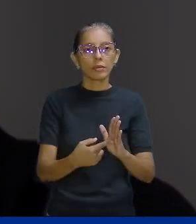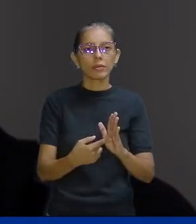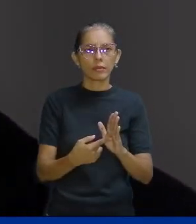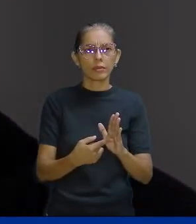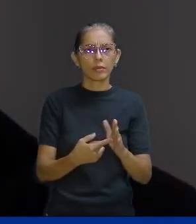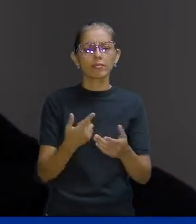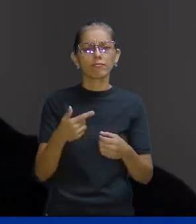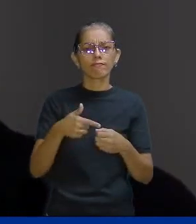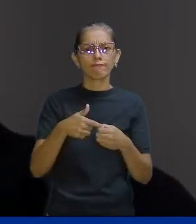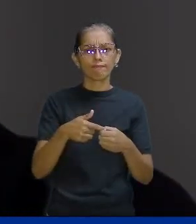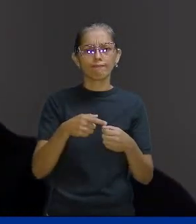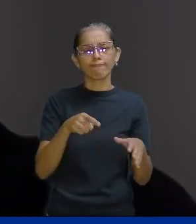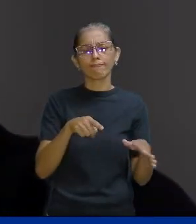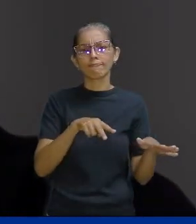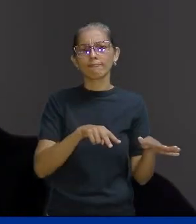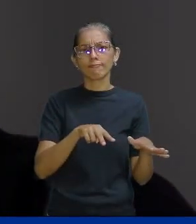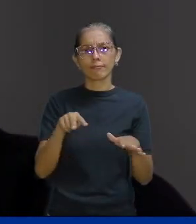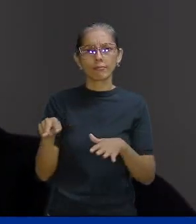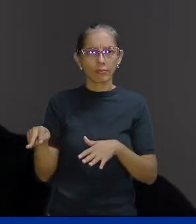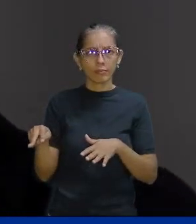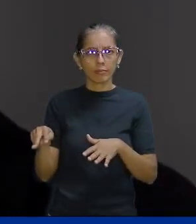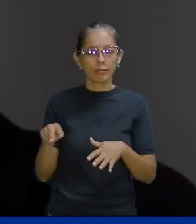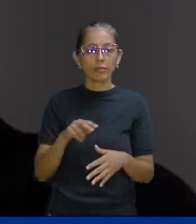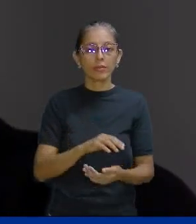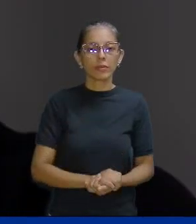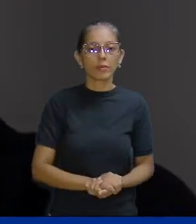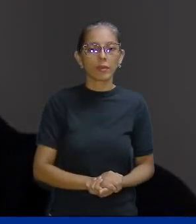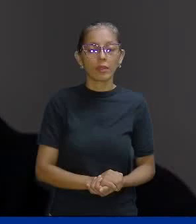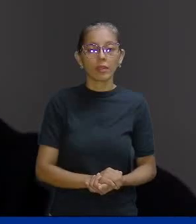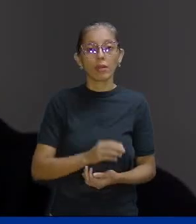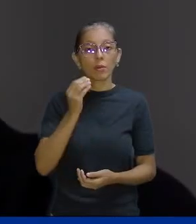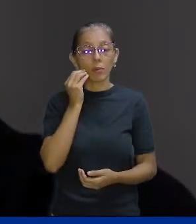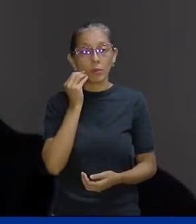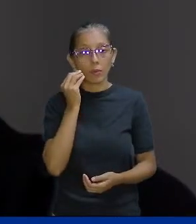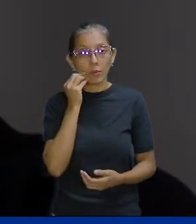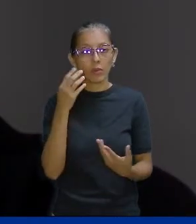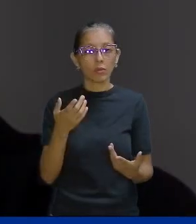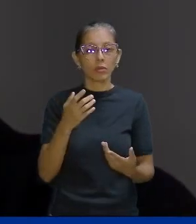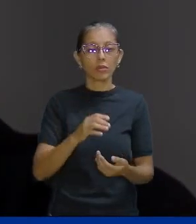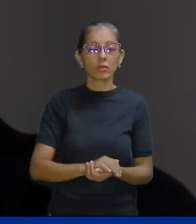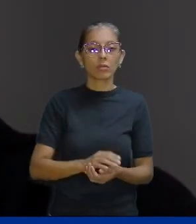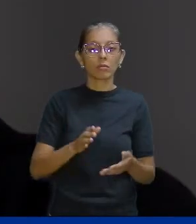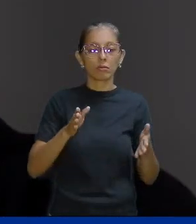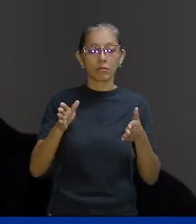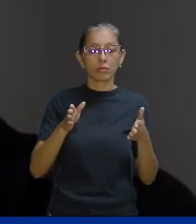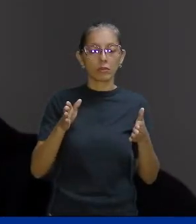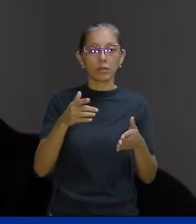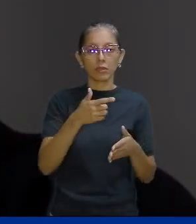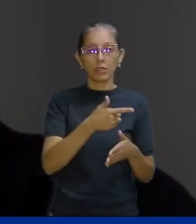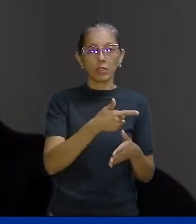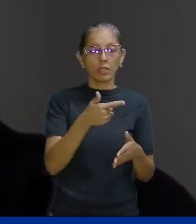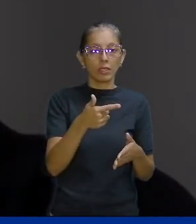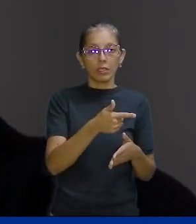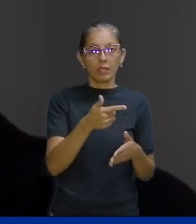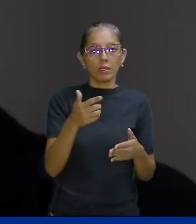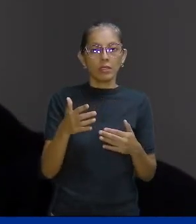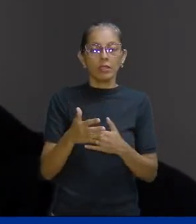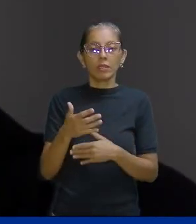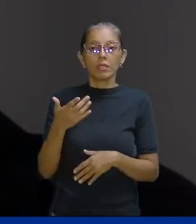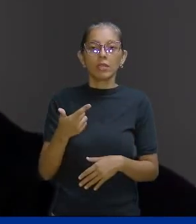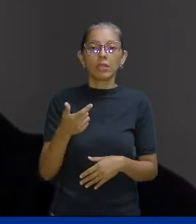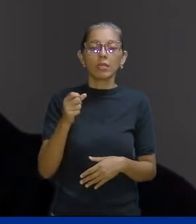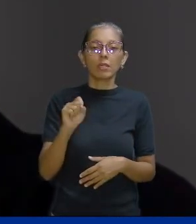com combustível semanal, indicam-se os gastos na semana de 22 a 28 de setembro de